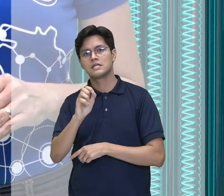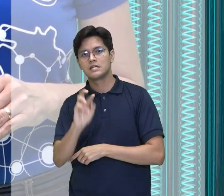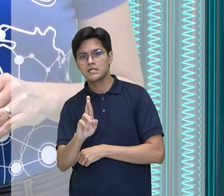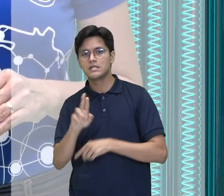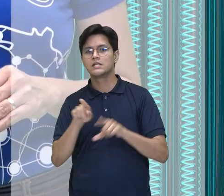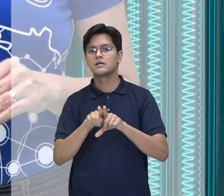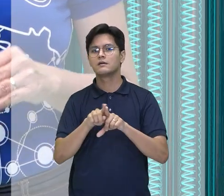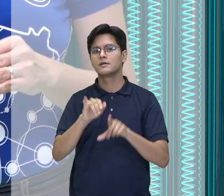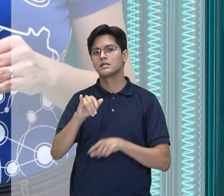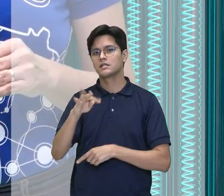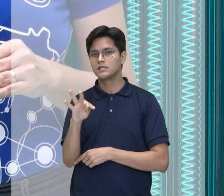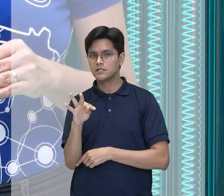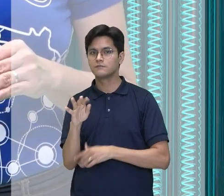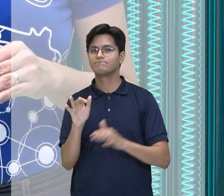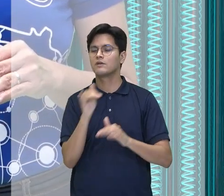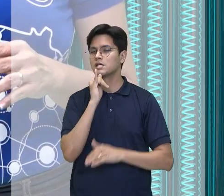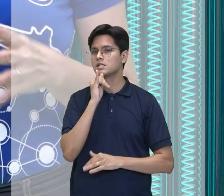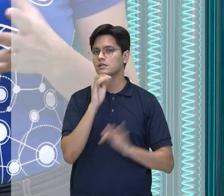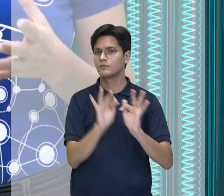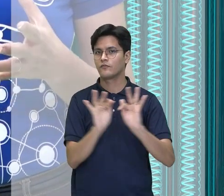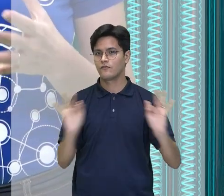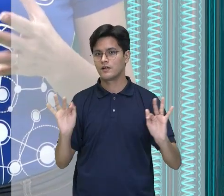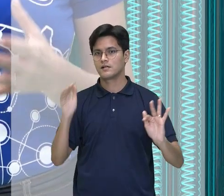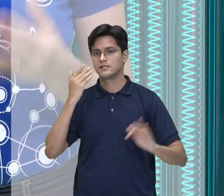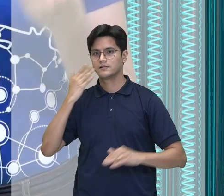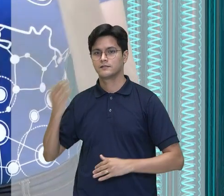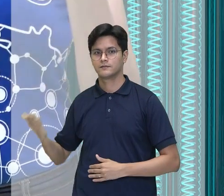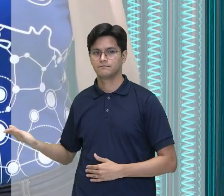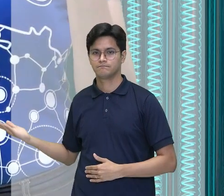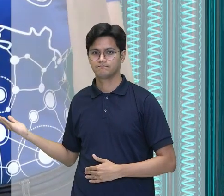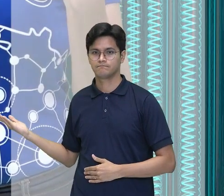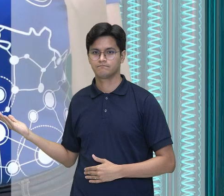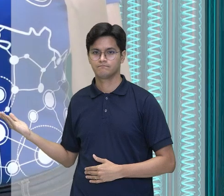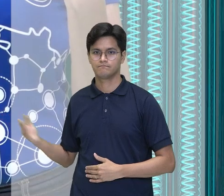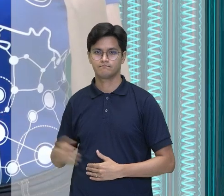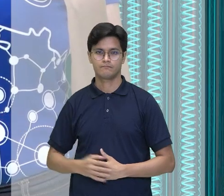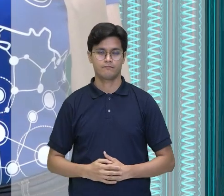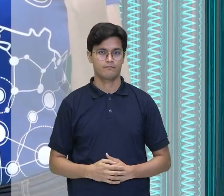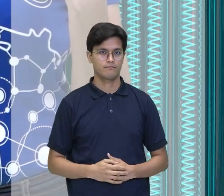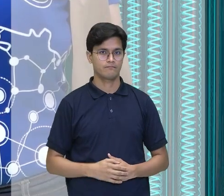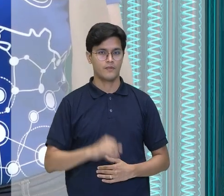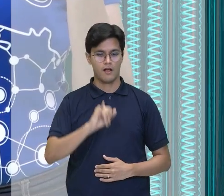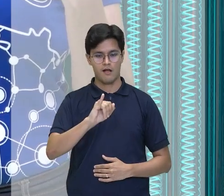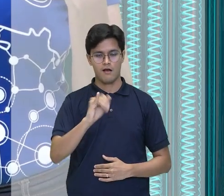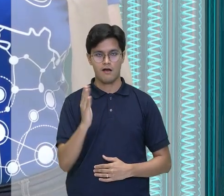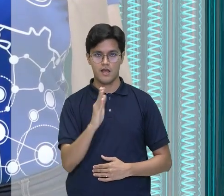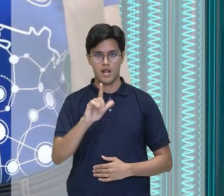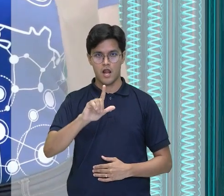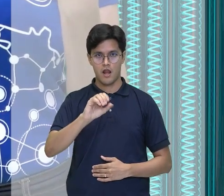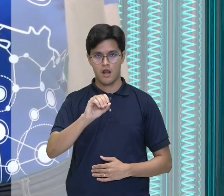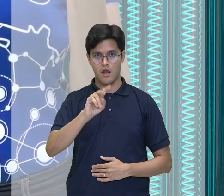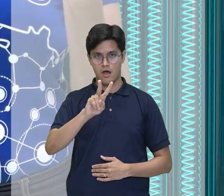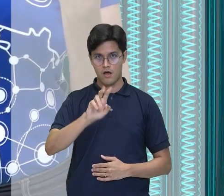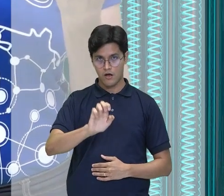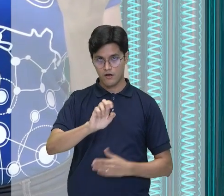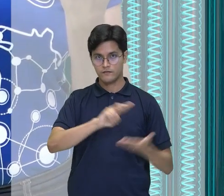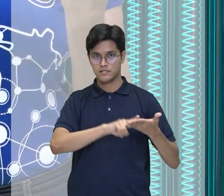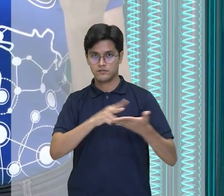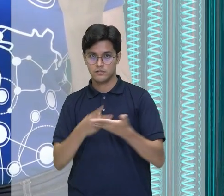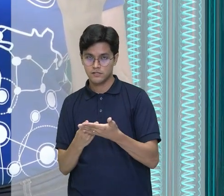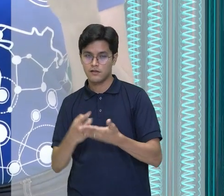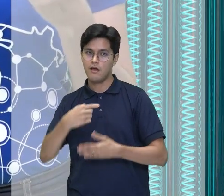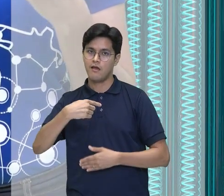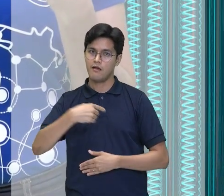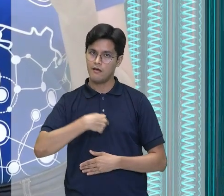I love carrot cake. I love. Eu amo. Quem é que está amando aí? Quem é que está